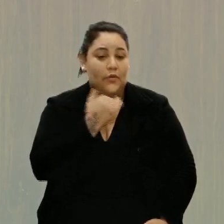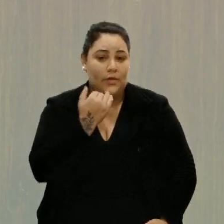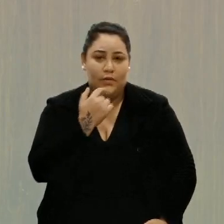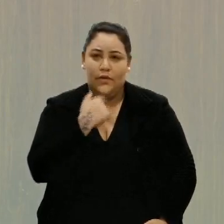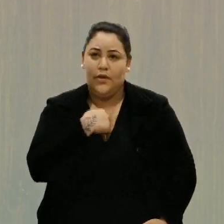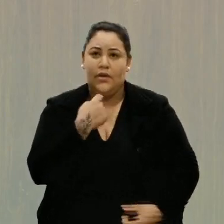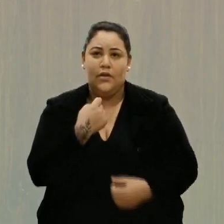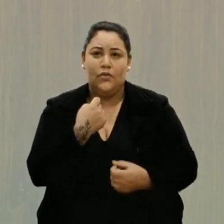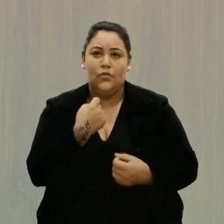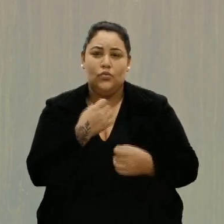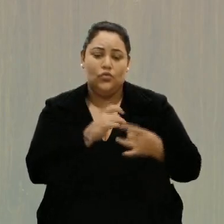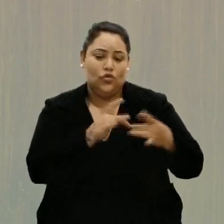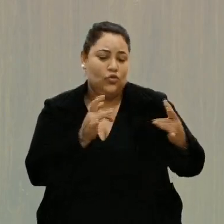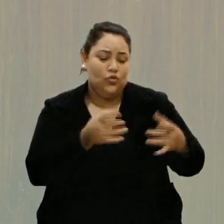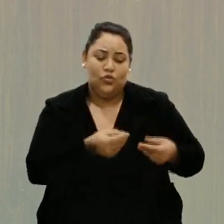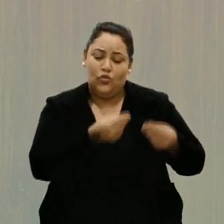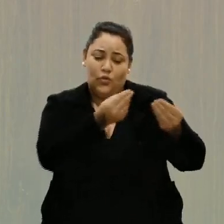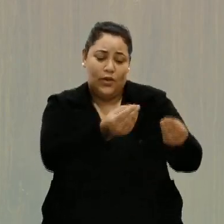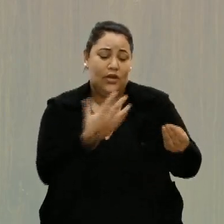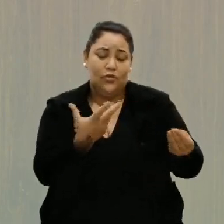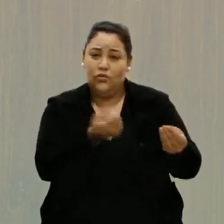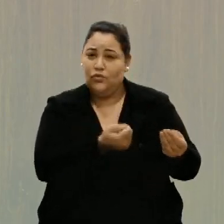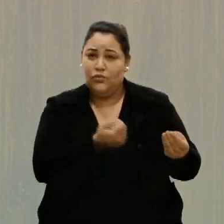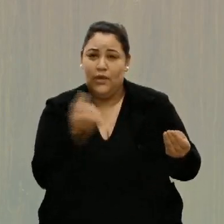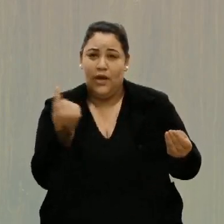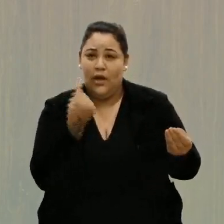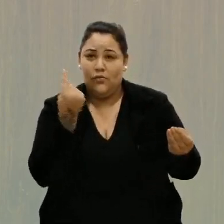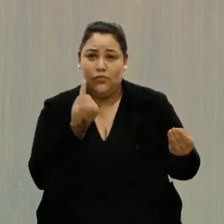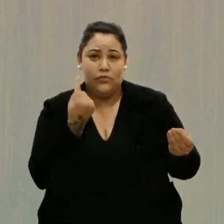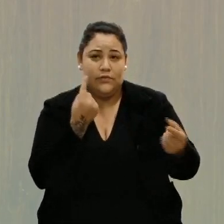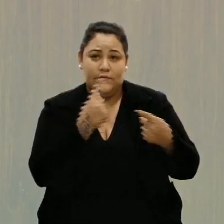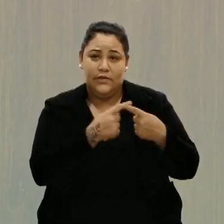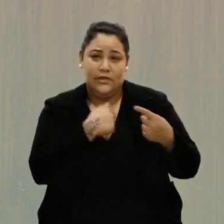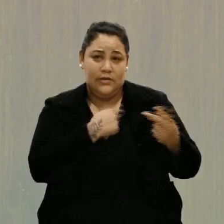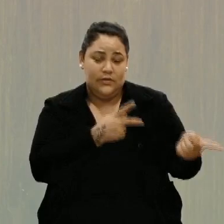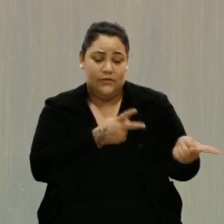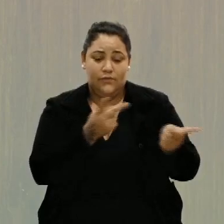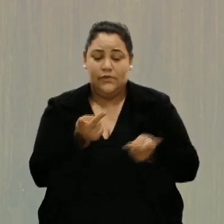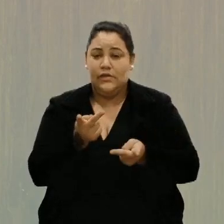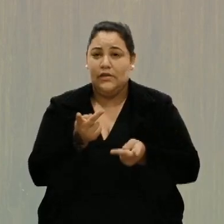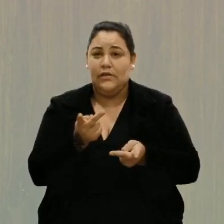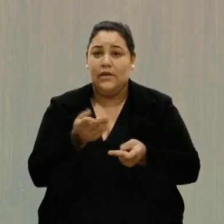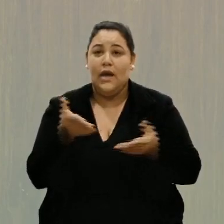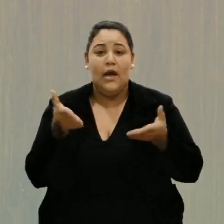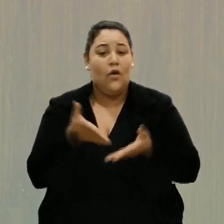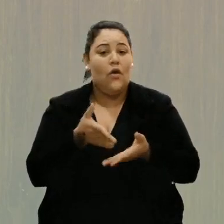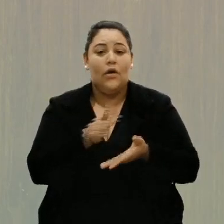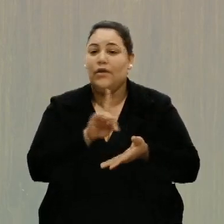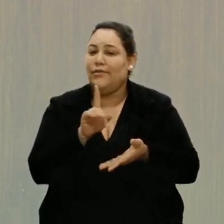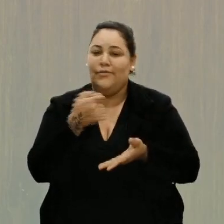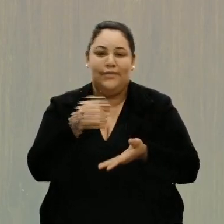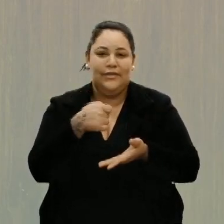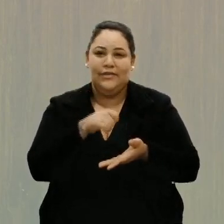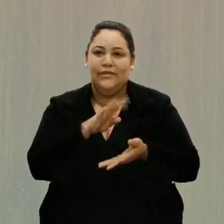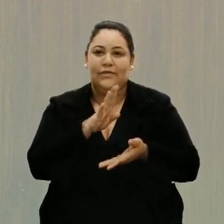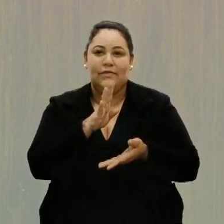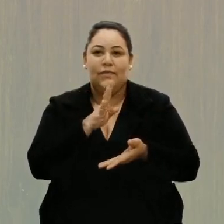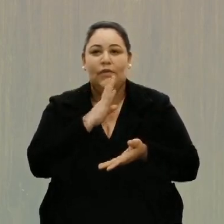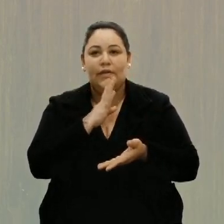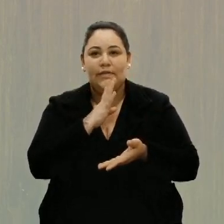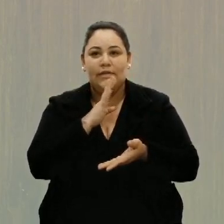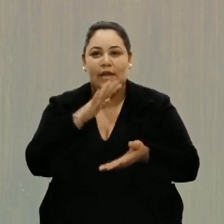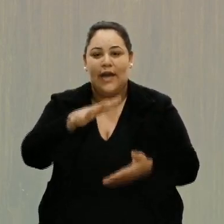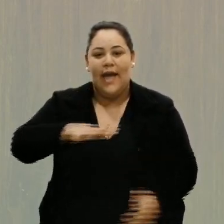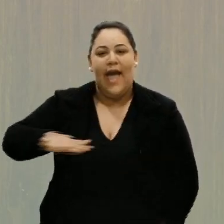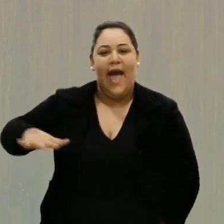lá. Foi a única vez que eu estive lá à época, né? Agora, eu não preciso conhecer a área, vereador Valim, para